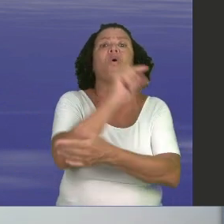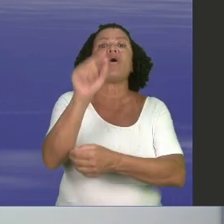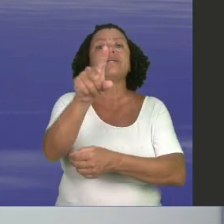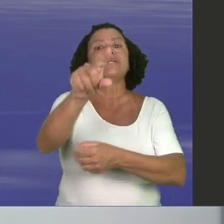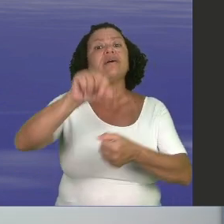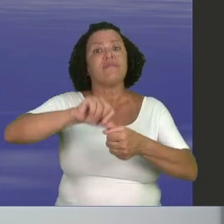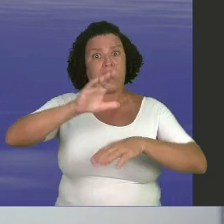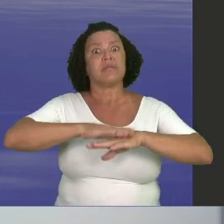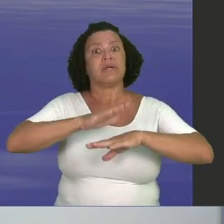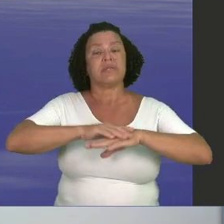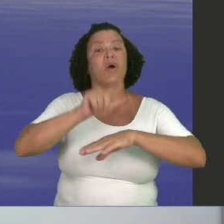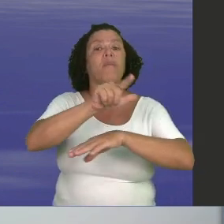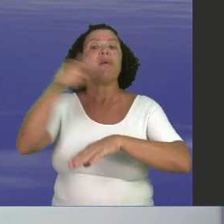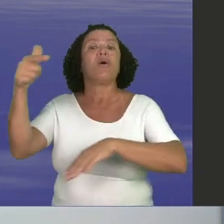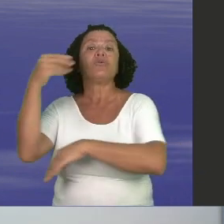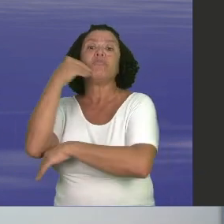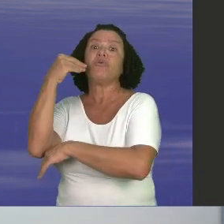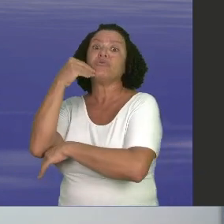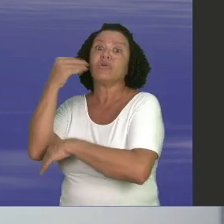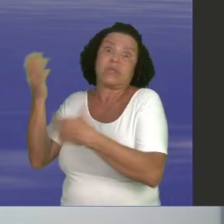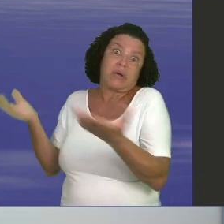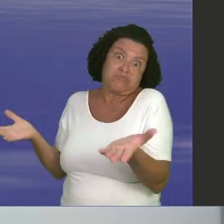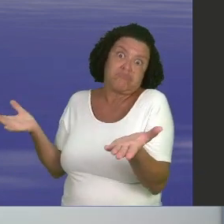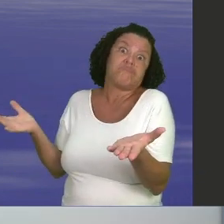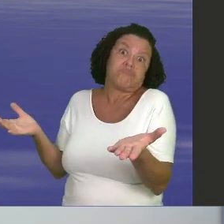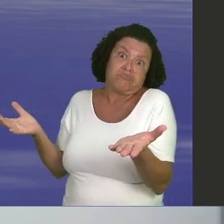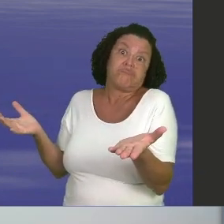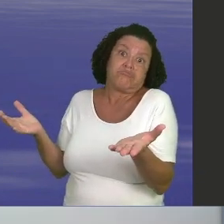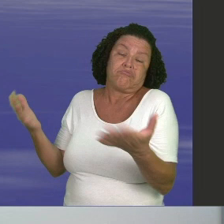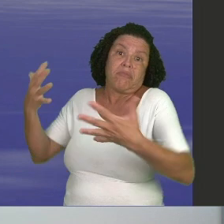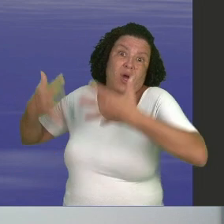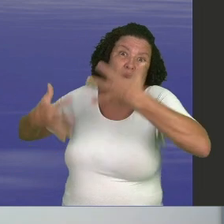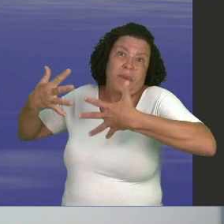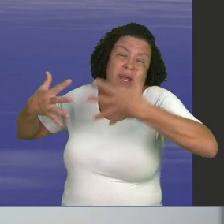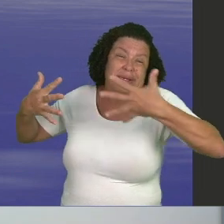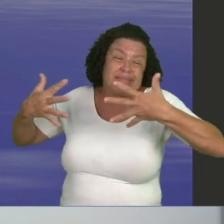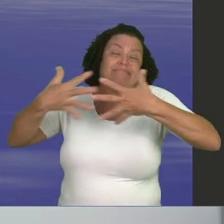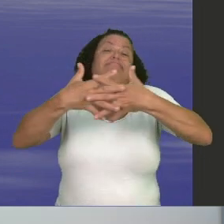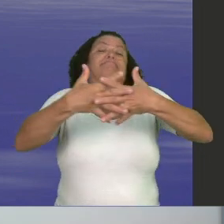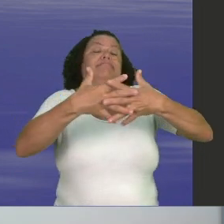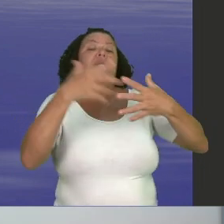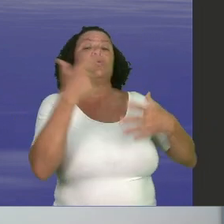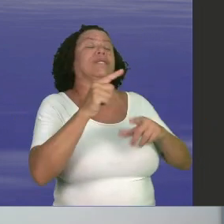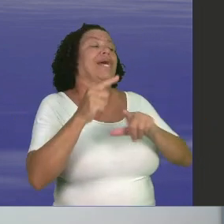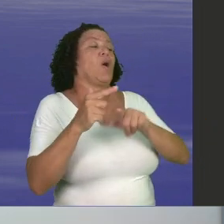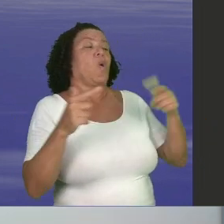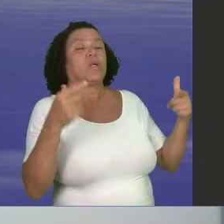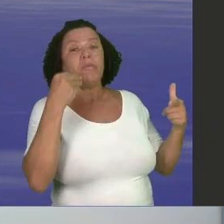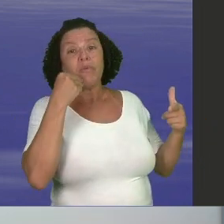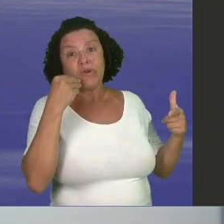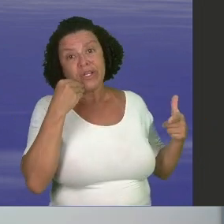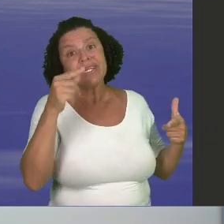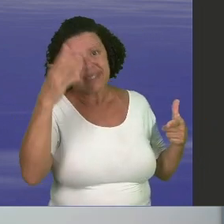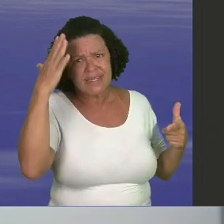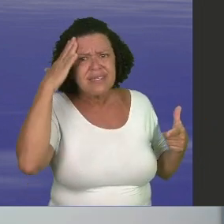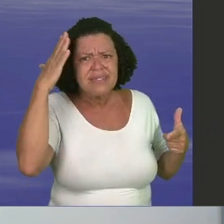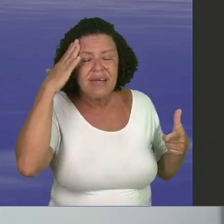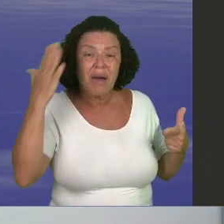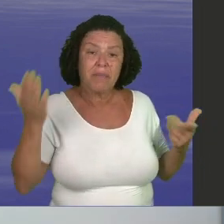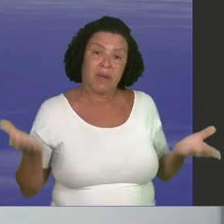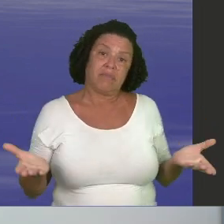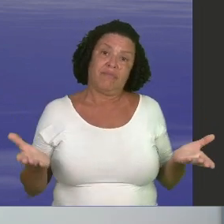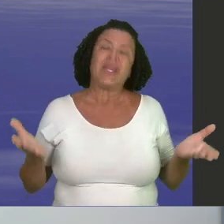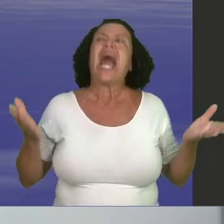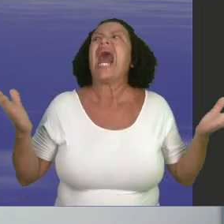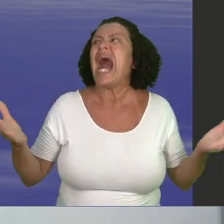fazer isso numa outra oportunidade mais complicada, ou não tenha essa outra oportunidade. Ah, mas